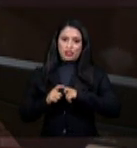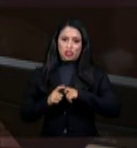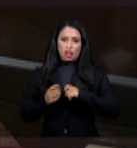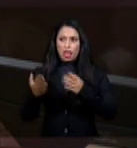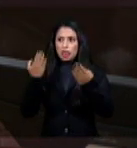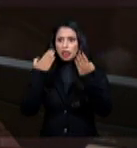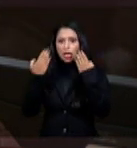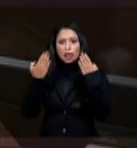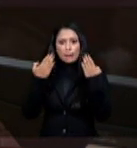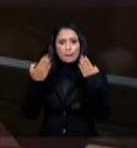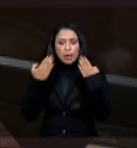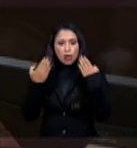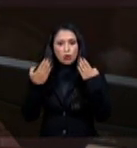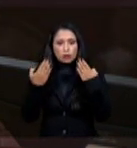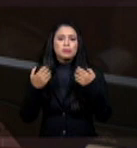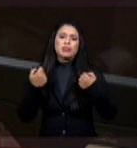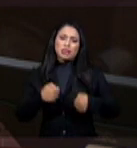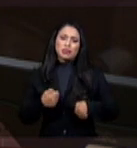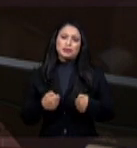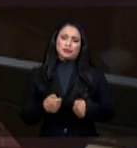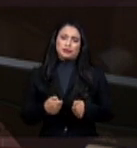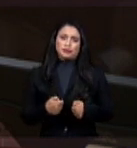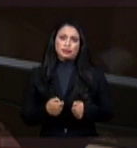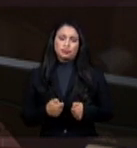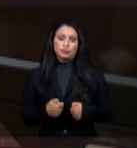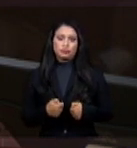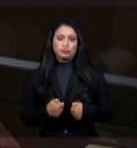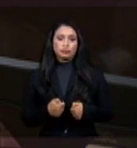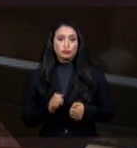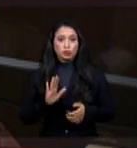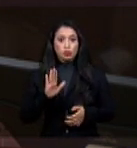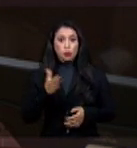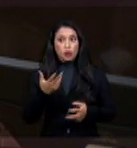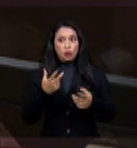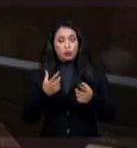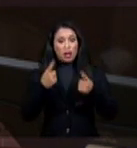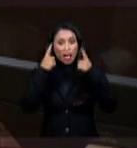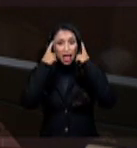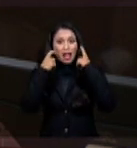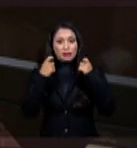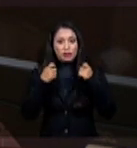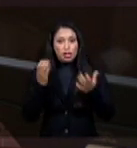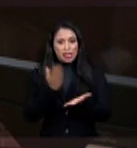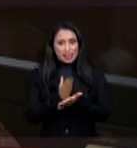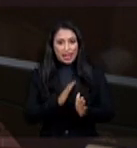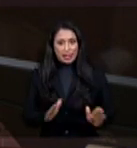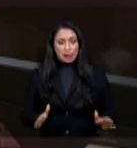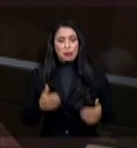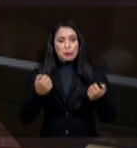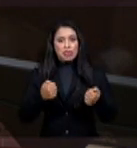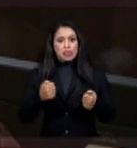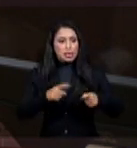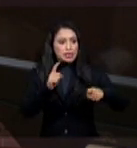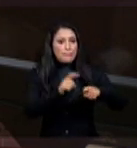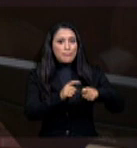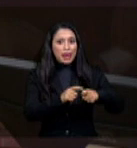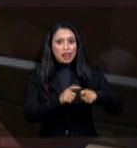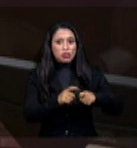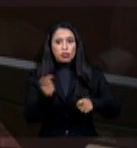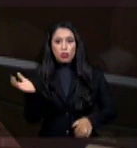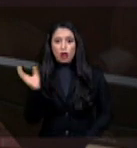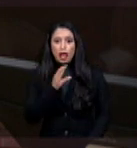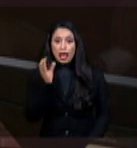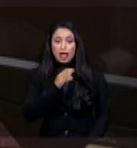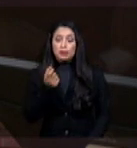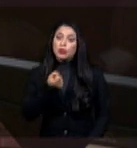terapêutica, psicológica. Nos casos, quando a violência acaba de acontecer, é muito importante buscar atendimento médico de imediato por causa de medicações